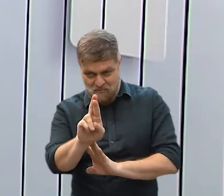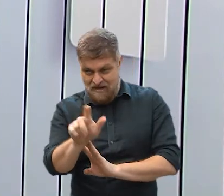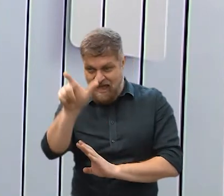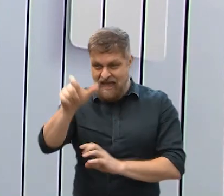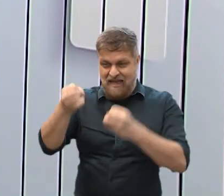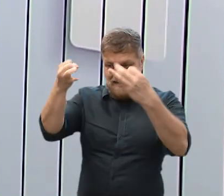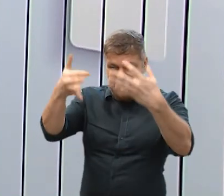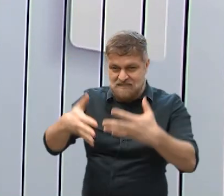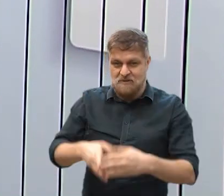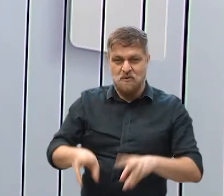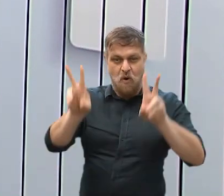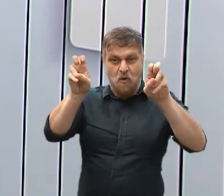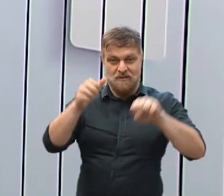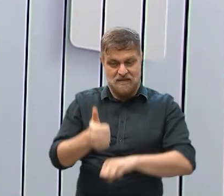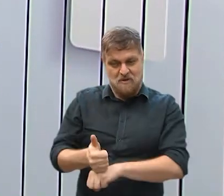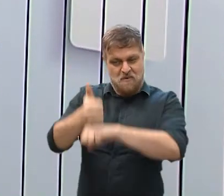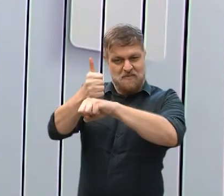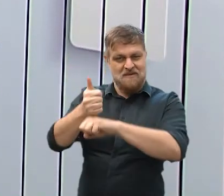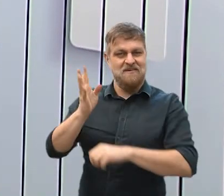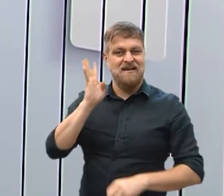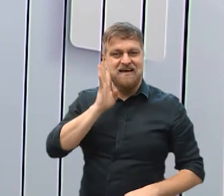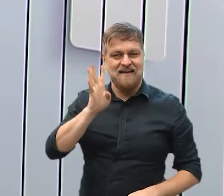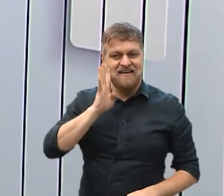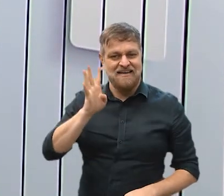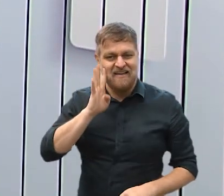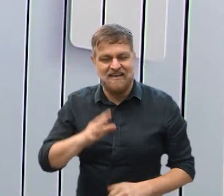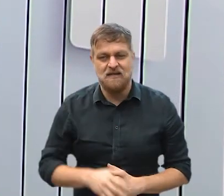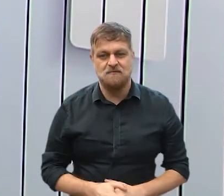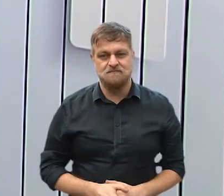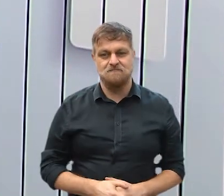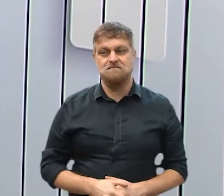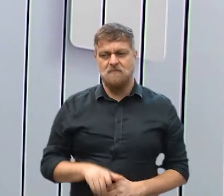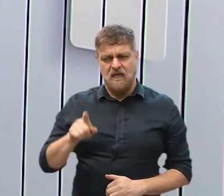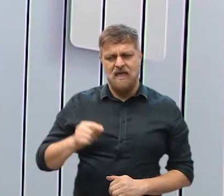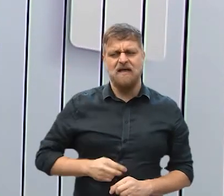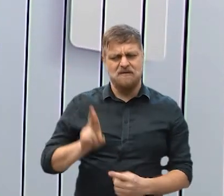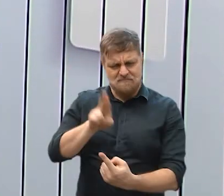bastante a respeito dessa premiação. Que legal, né? Que bacana, que